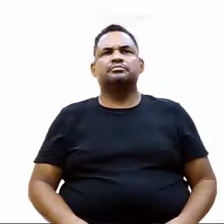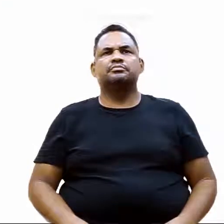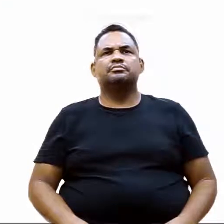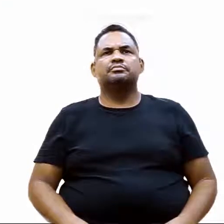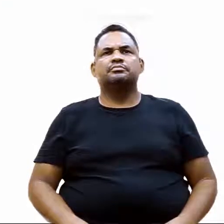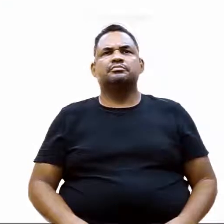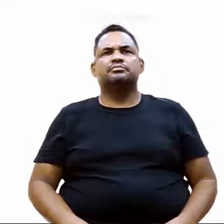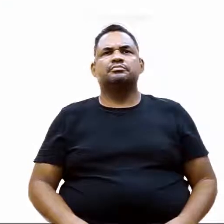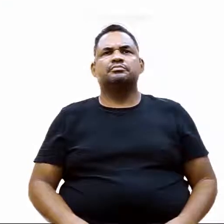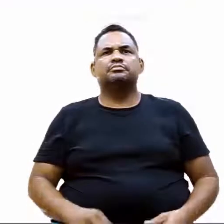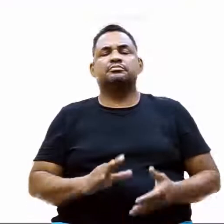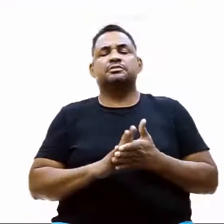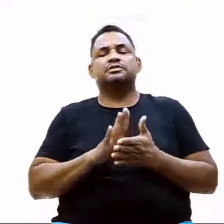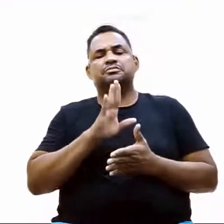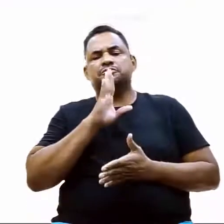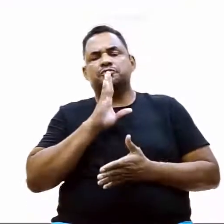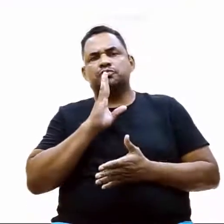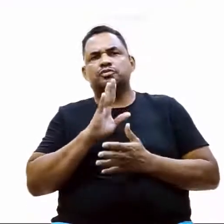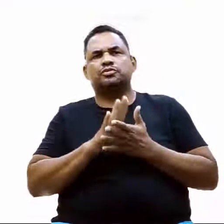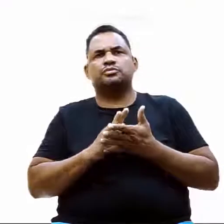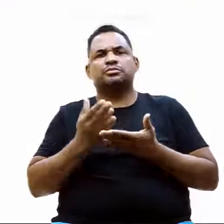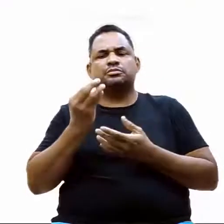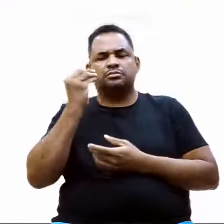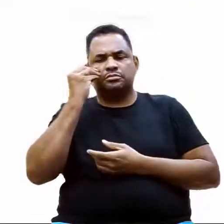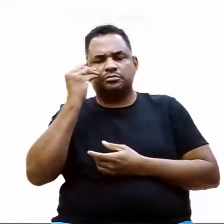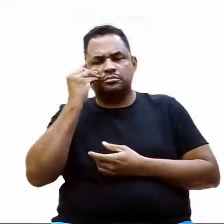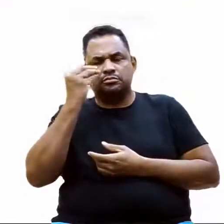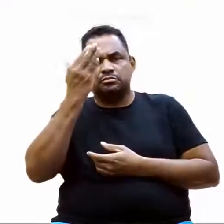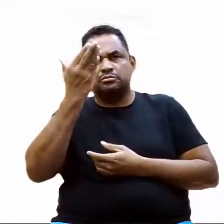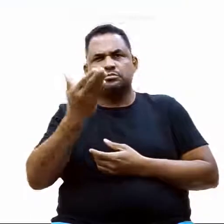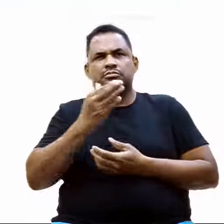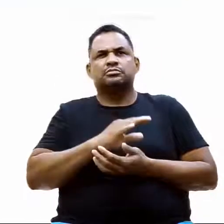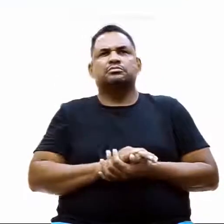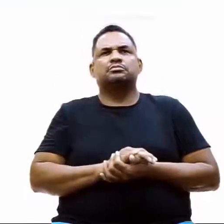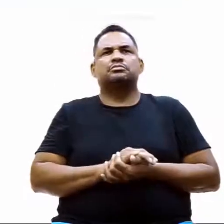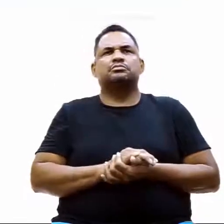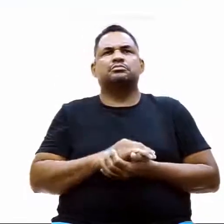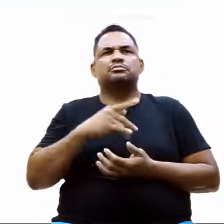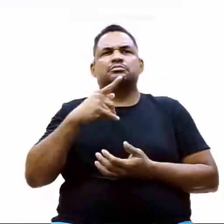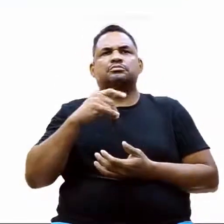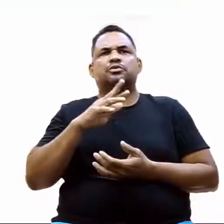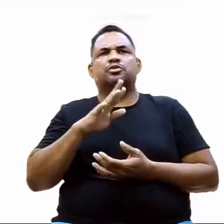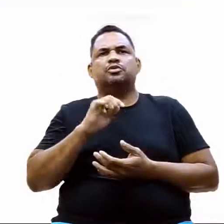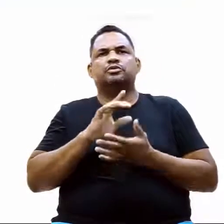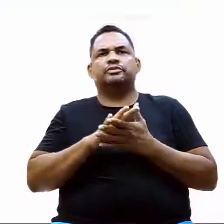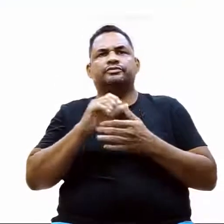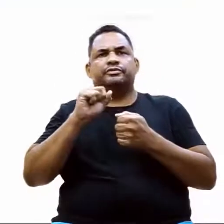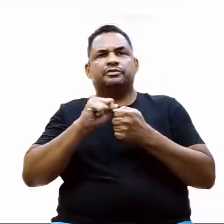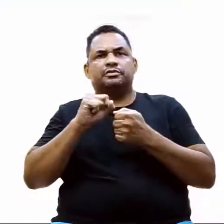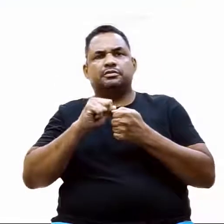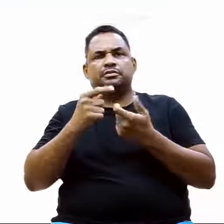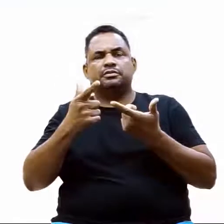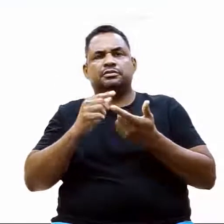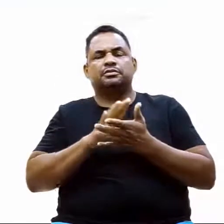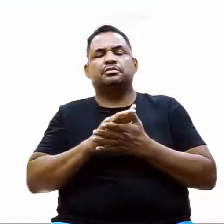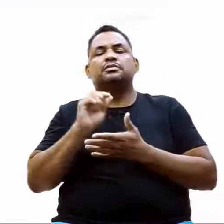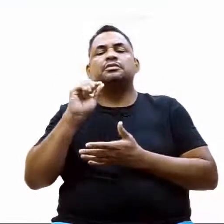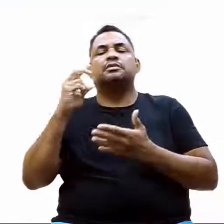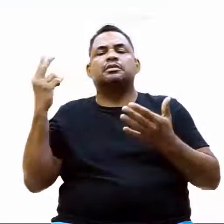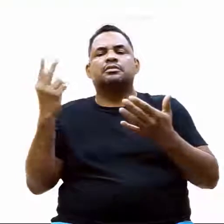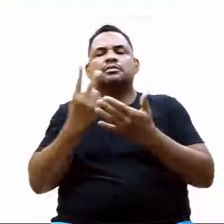através dos conhecimentos, dos experimentos que o Proust descobriu, o que